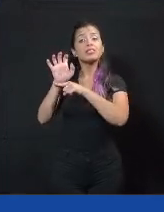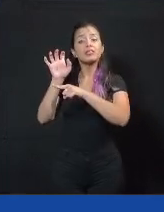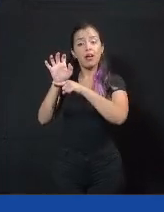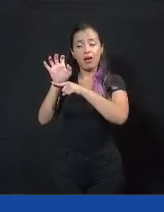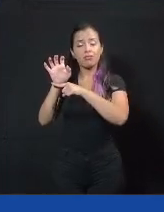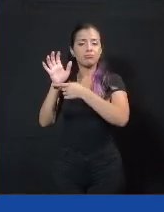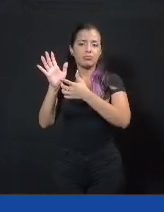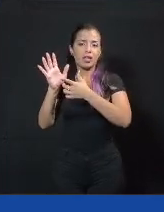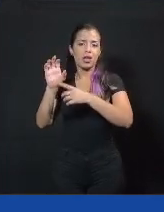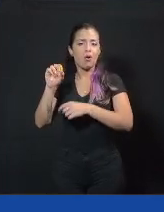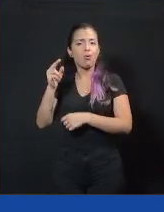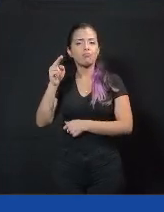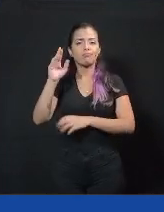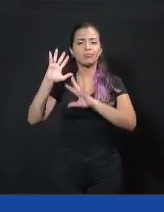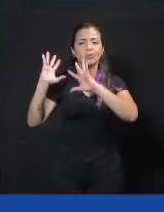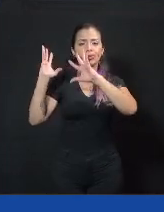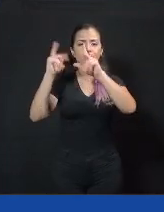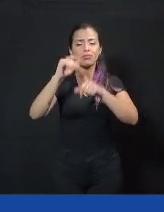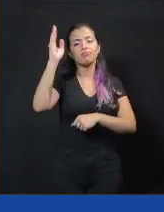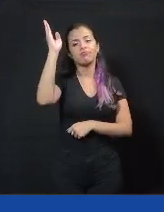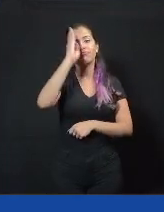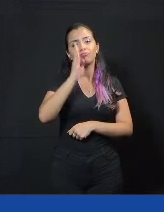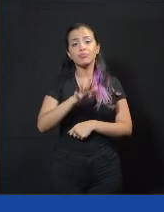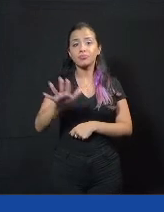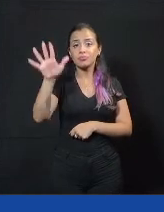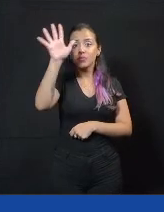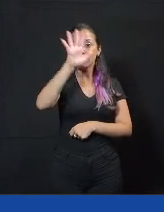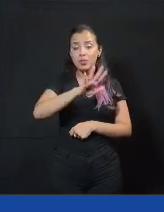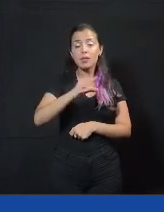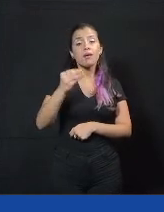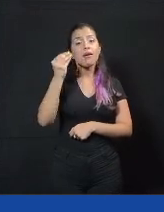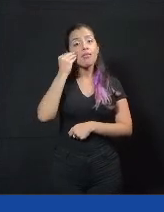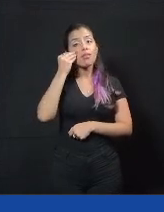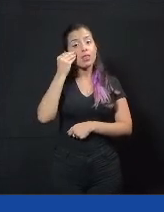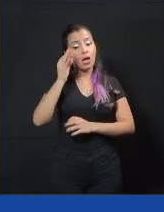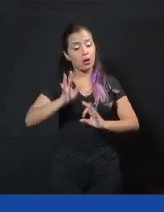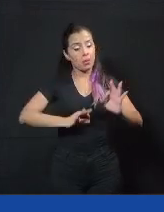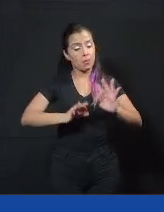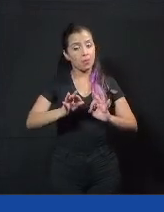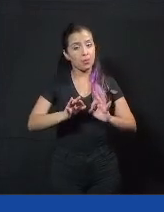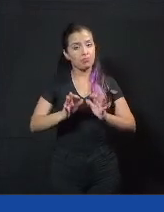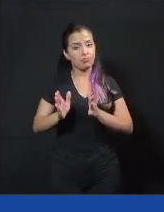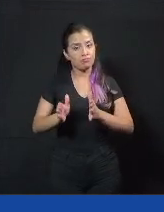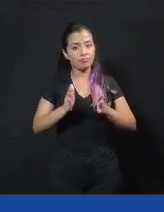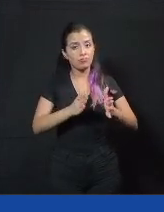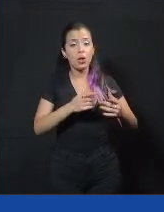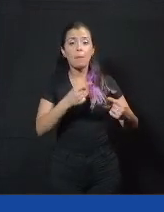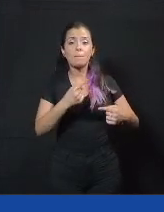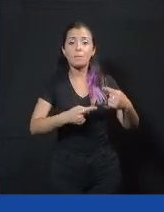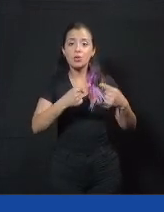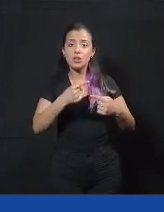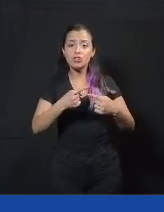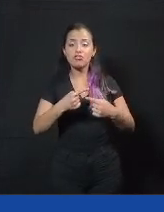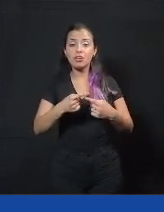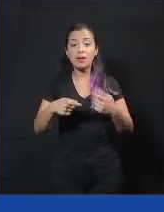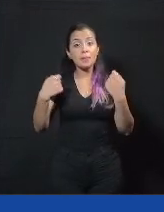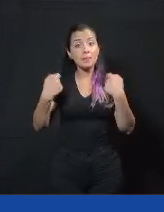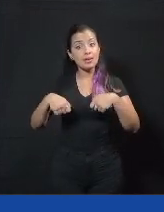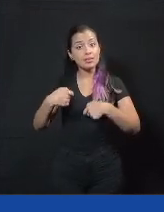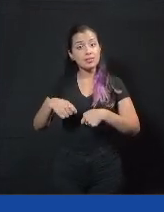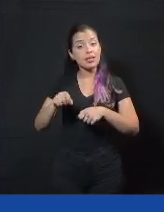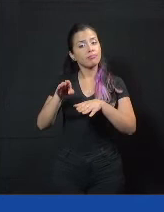valer uma ordem política que seja igualitária e